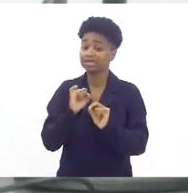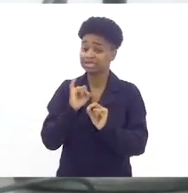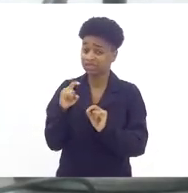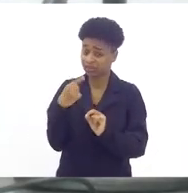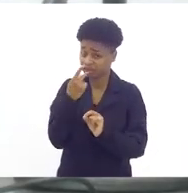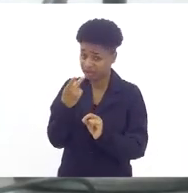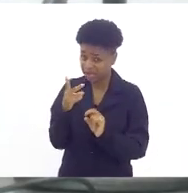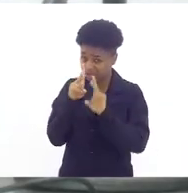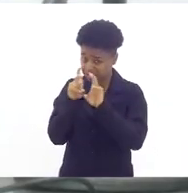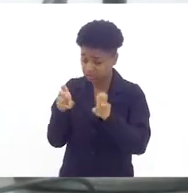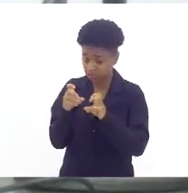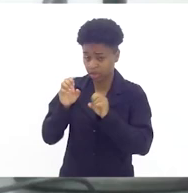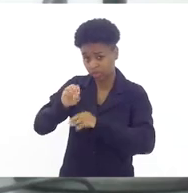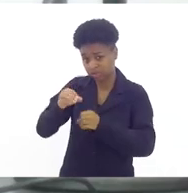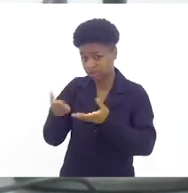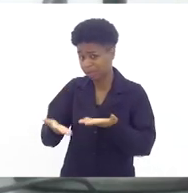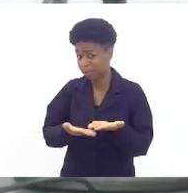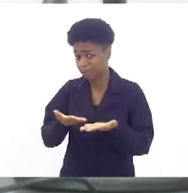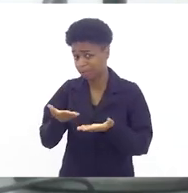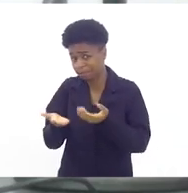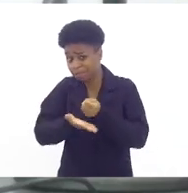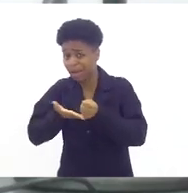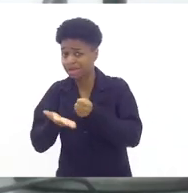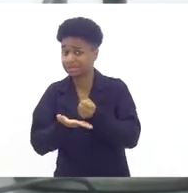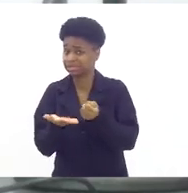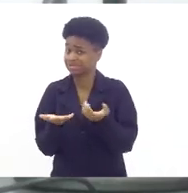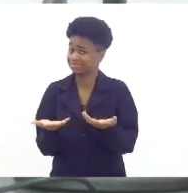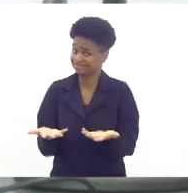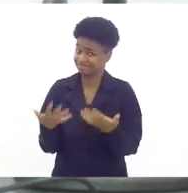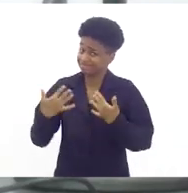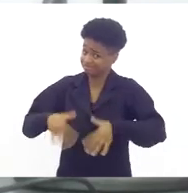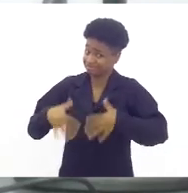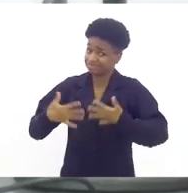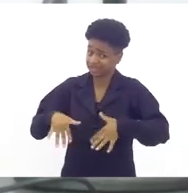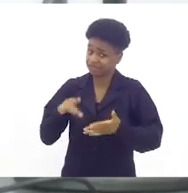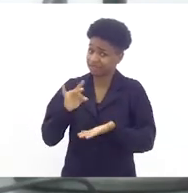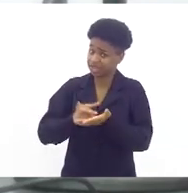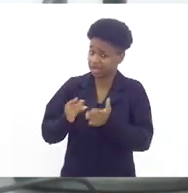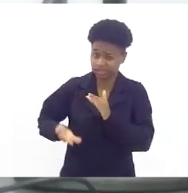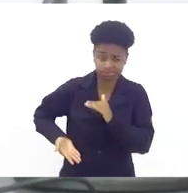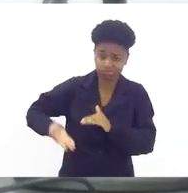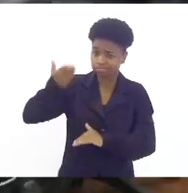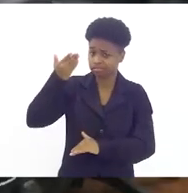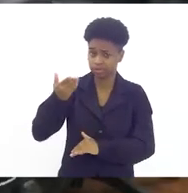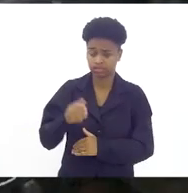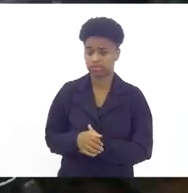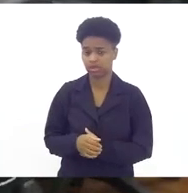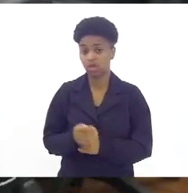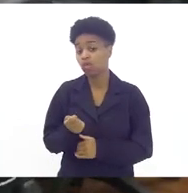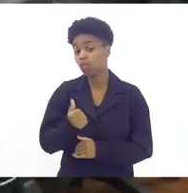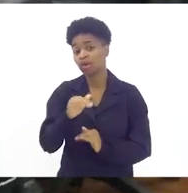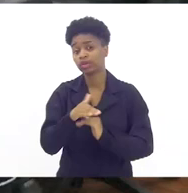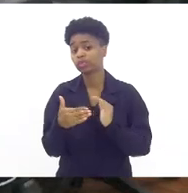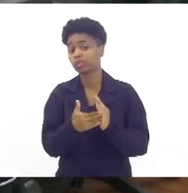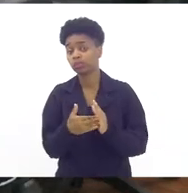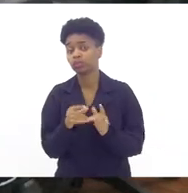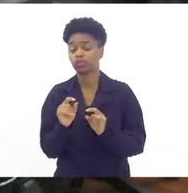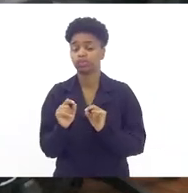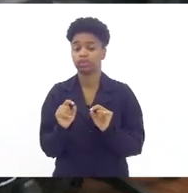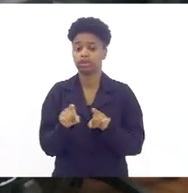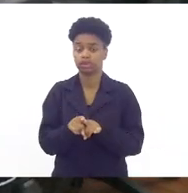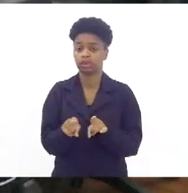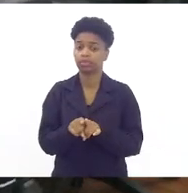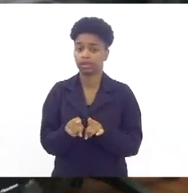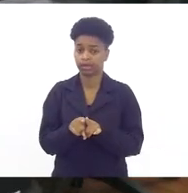Educação Básica os números né são bem bem superiores é quase tudo das pessoas somar aqui